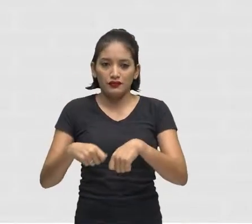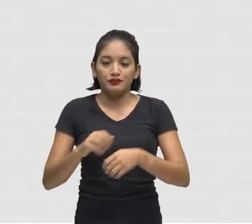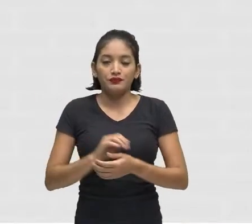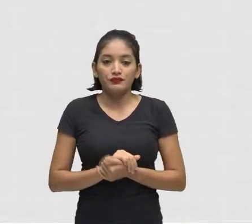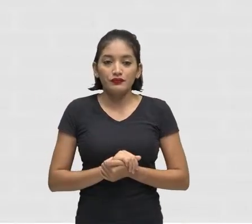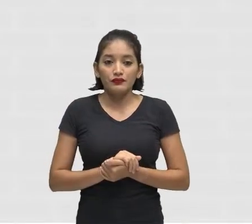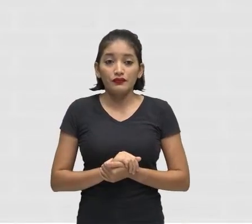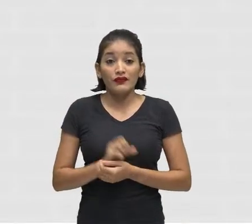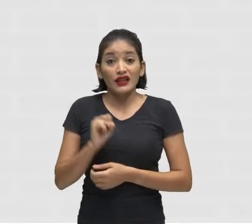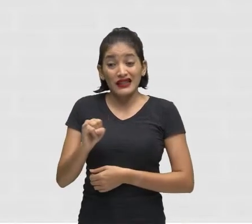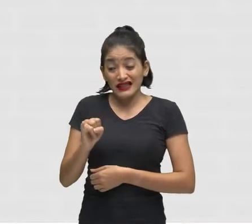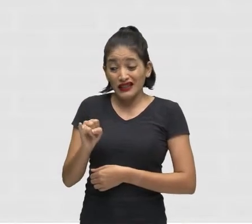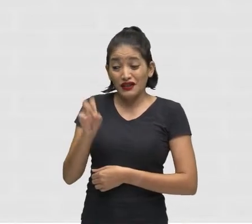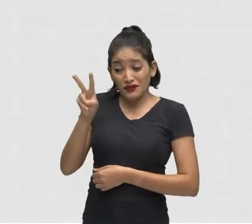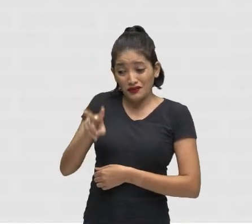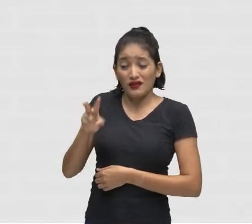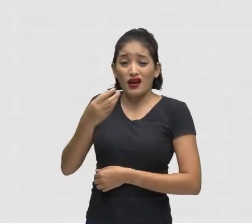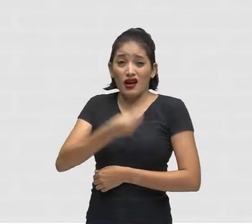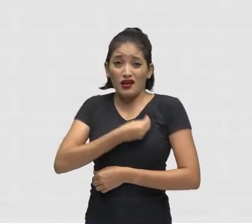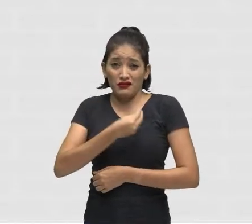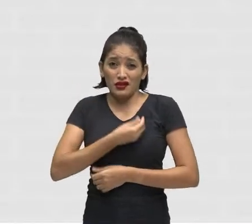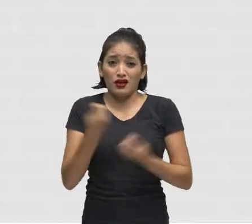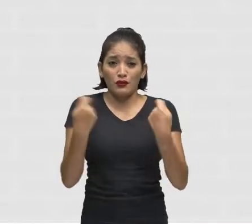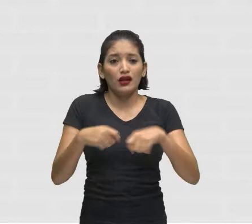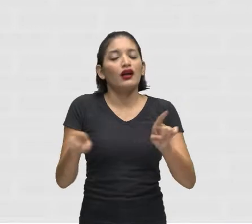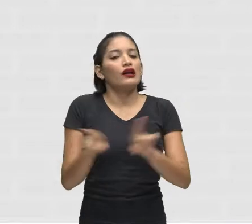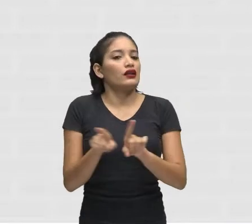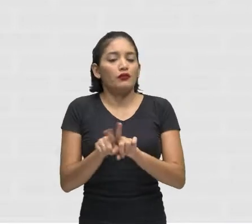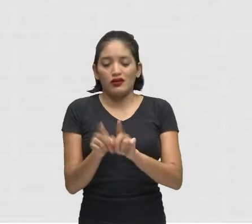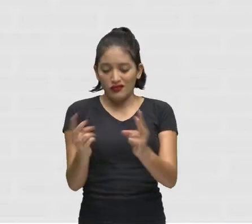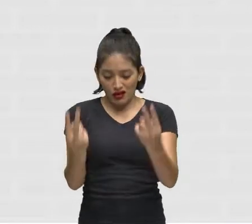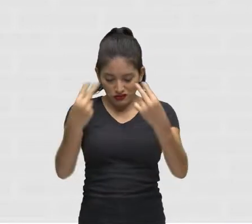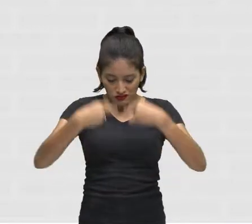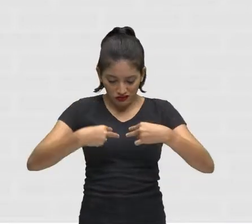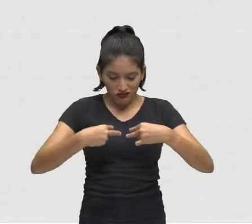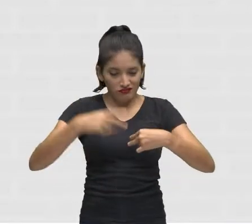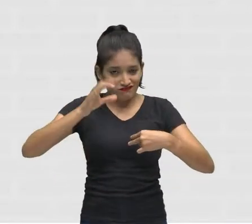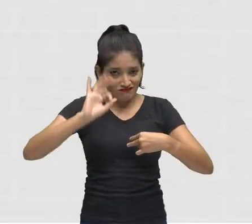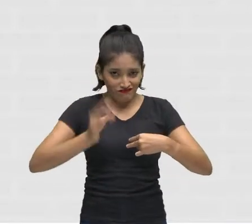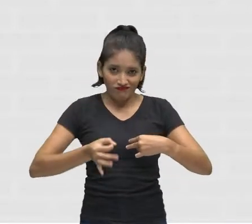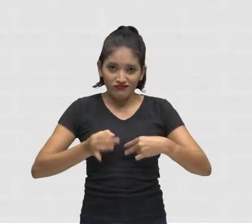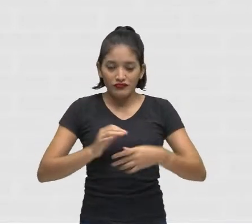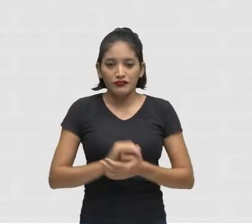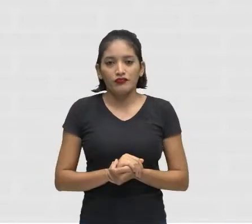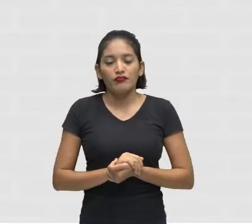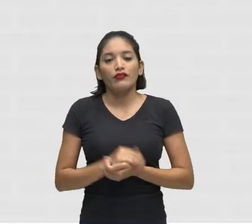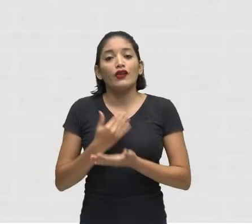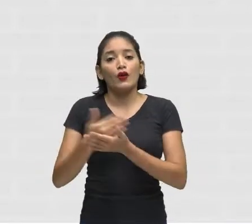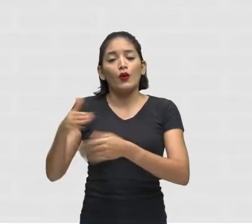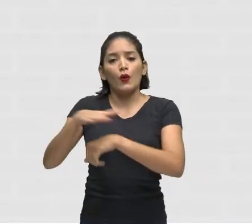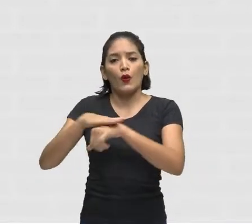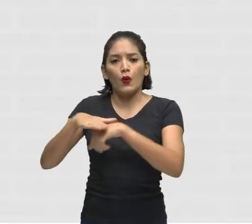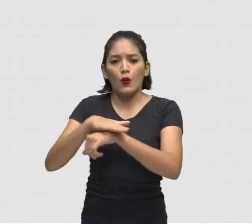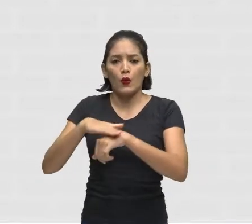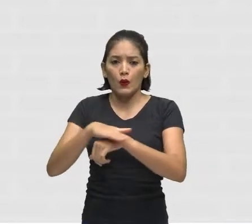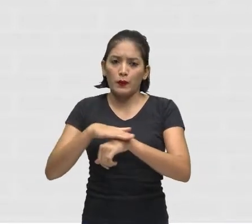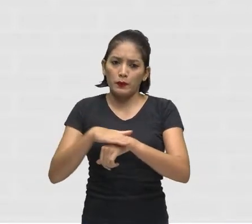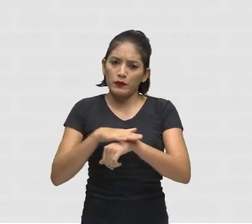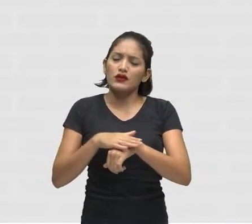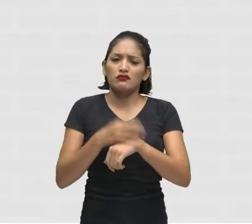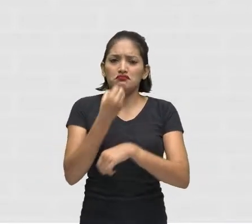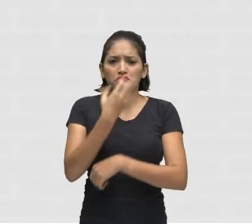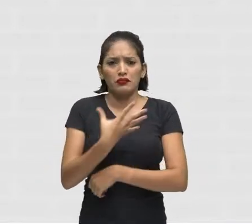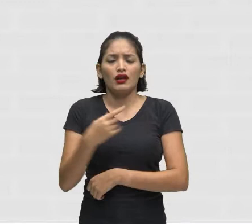enxerga enquanto possibilidade também não está se enxergando corretamente. Eu comecei falando que a vida é dual, que nós